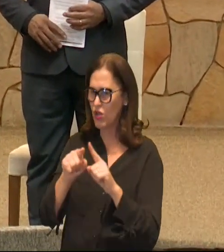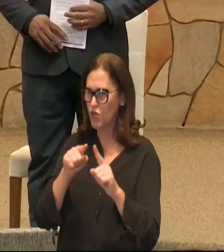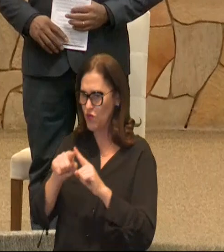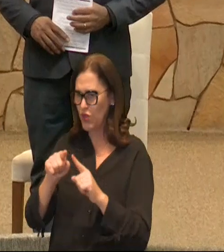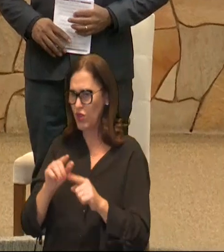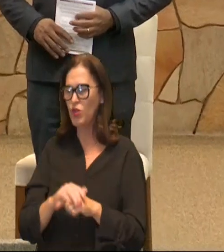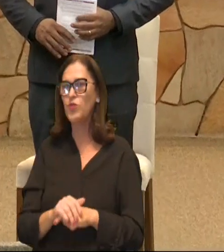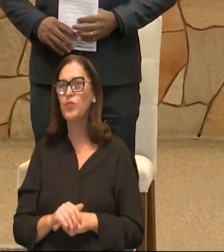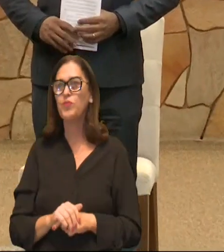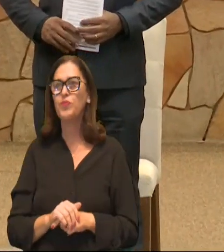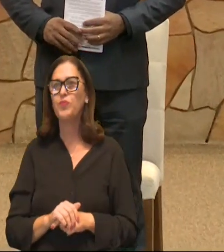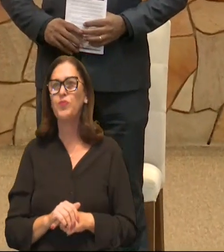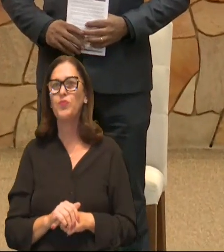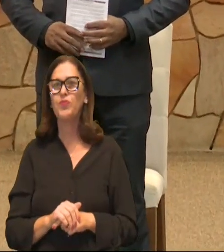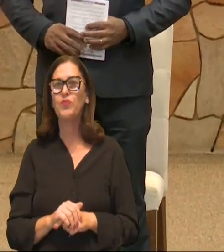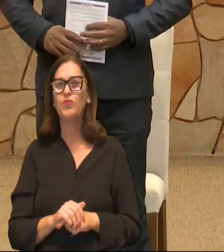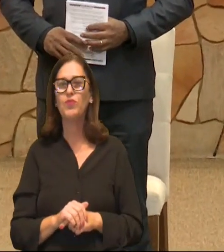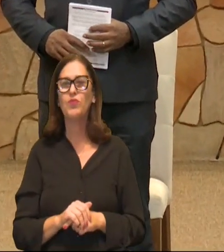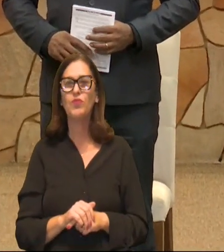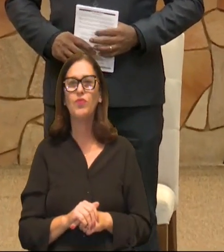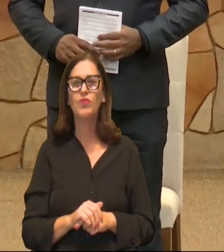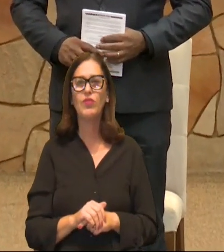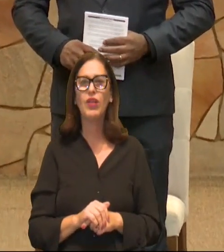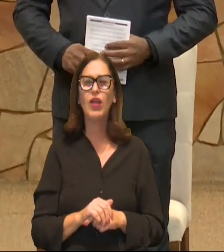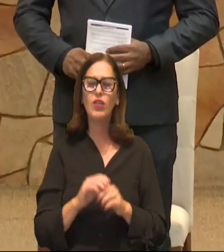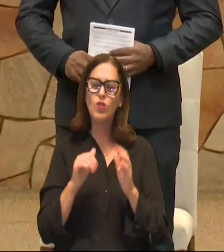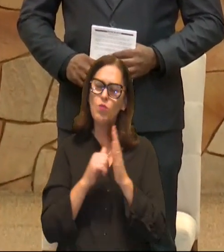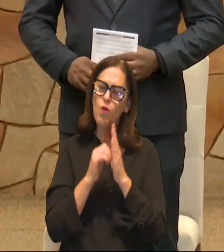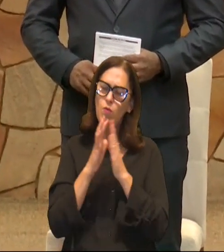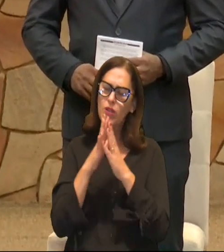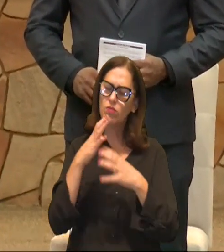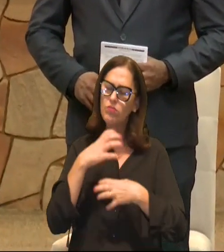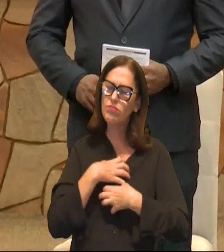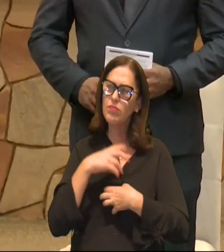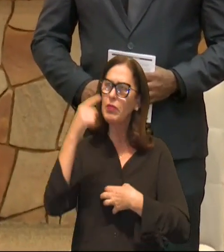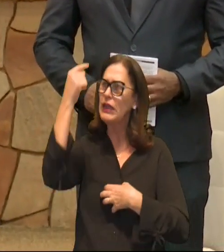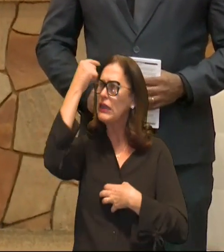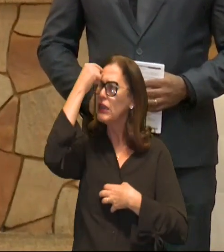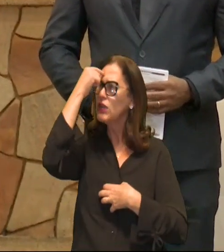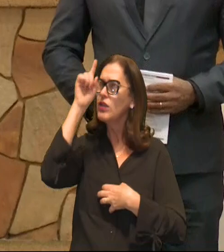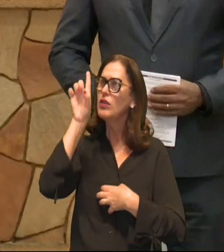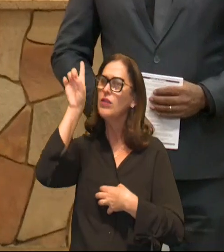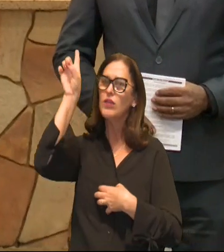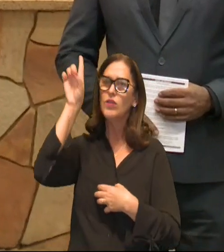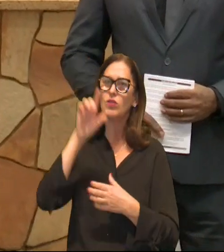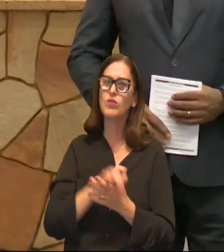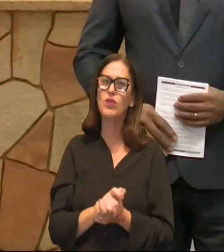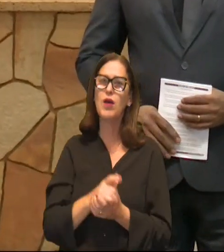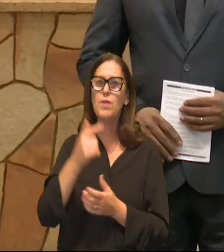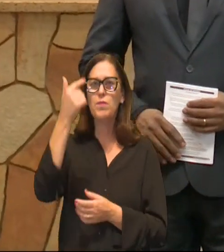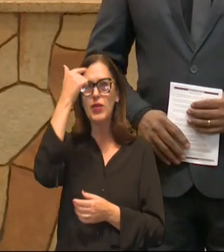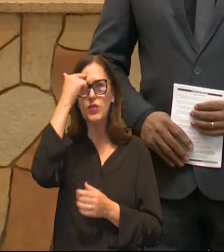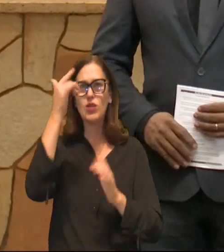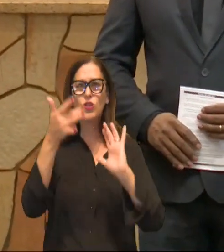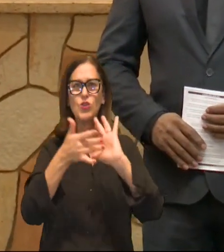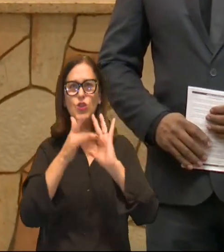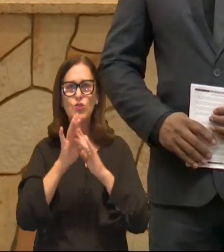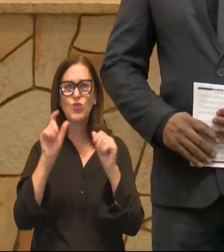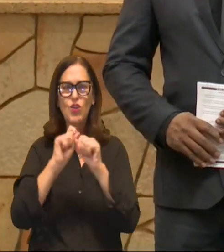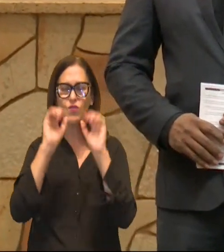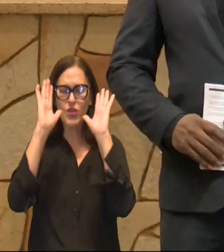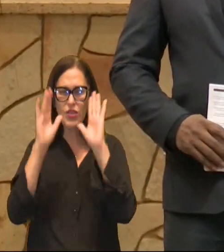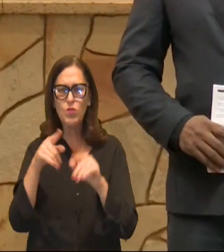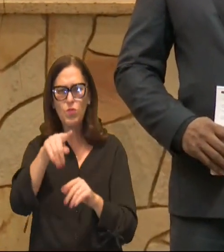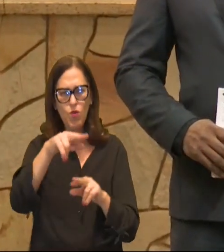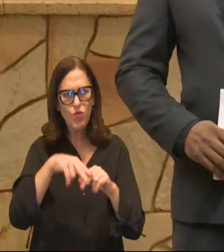desafios, com seus olhos fechados, mas pensando em Deus, querido, pensando no que Jesus já fez por